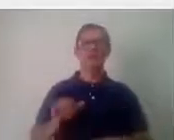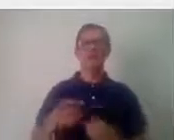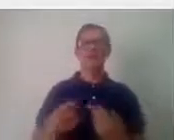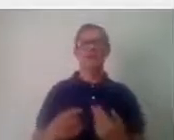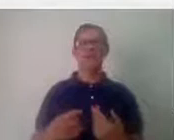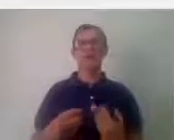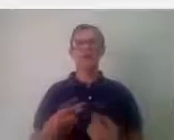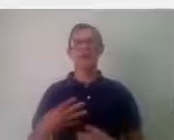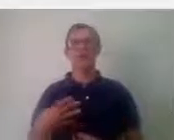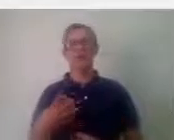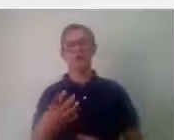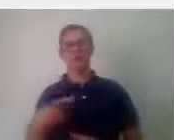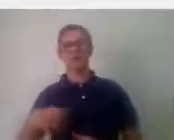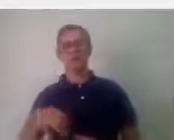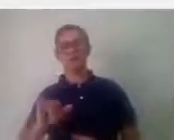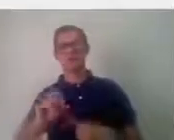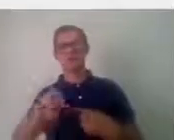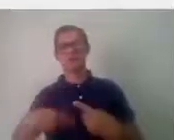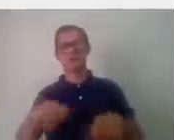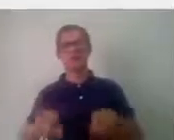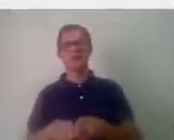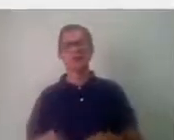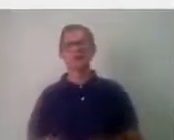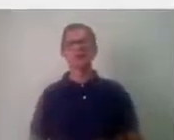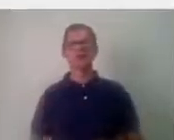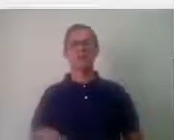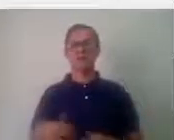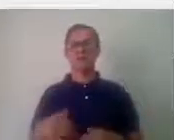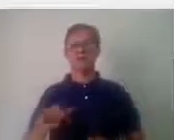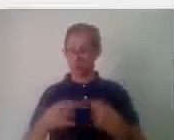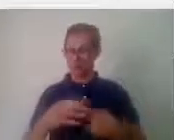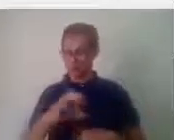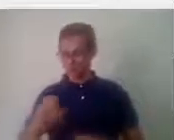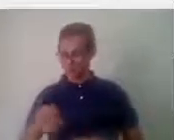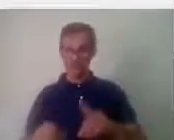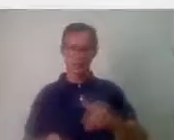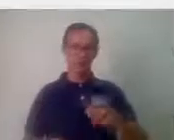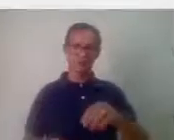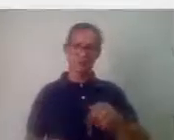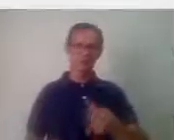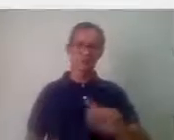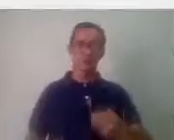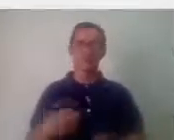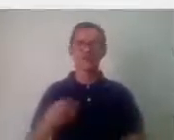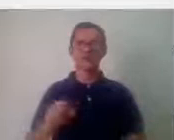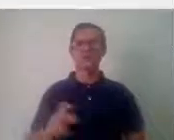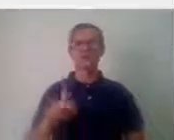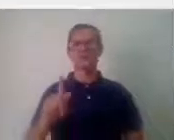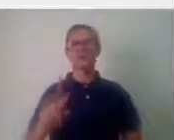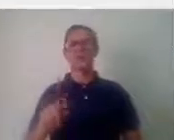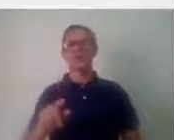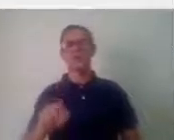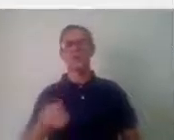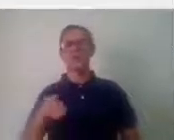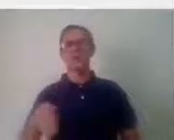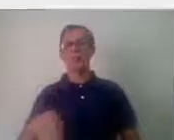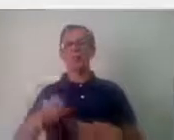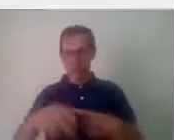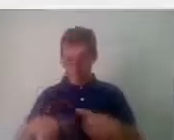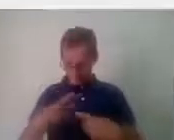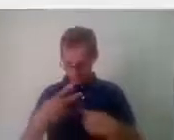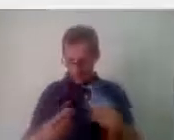e a reta y igual a 0. Considerando a densidade 8 kg por metro ao quadrado, qual que é